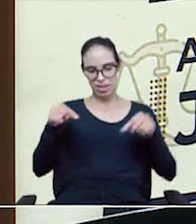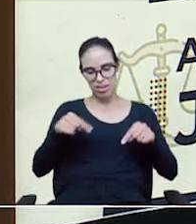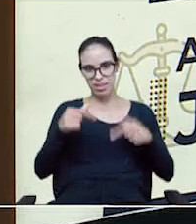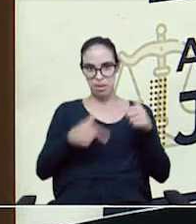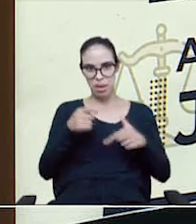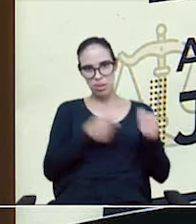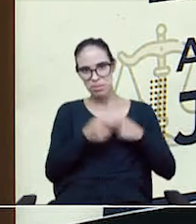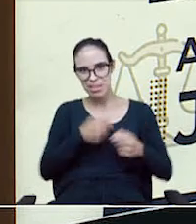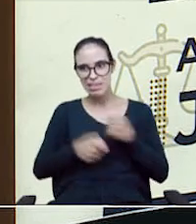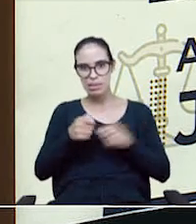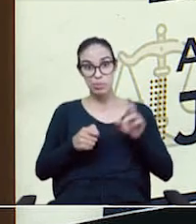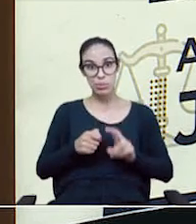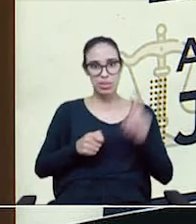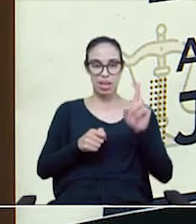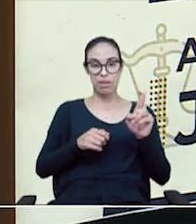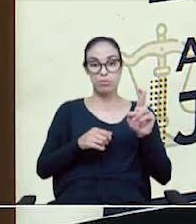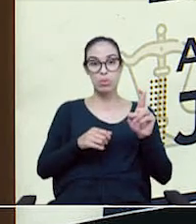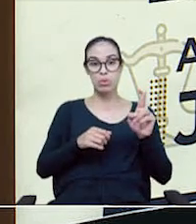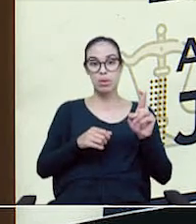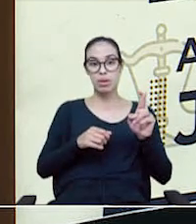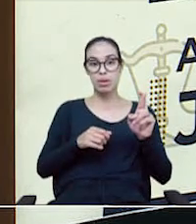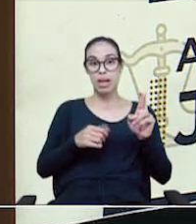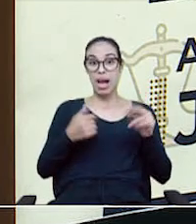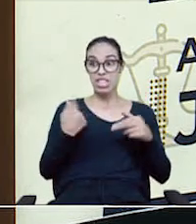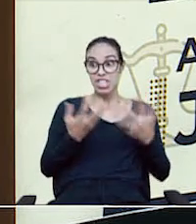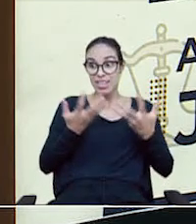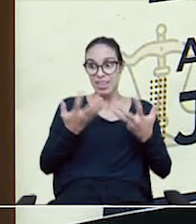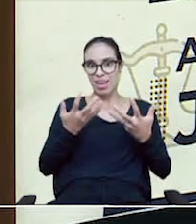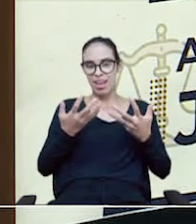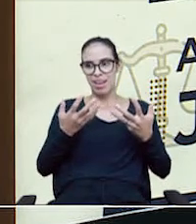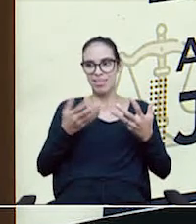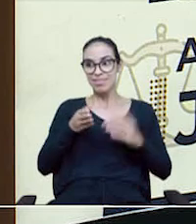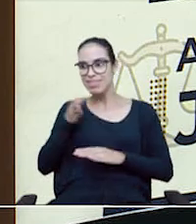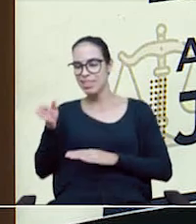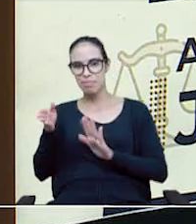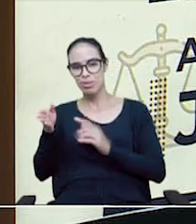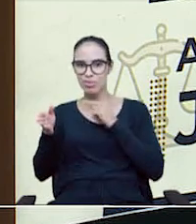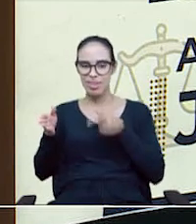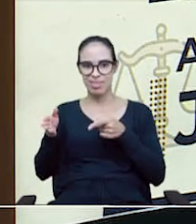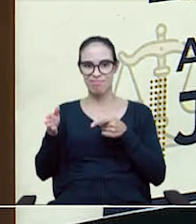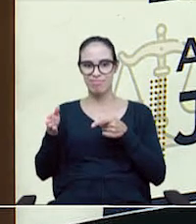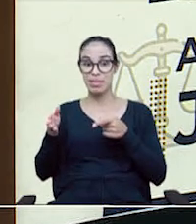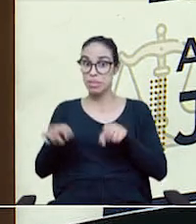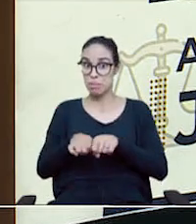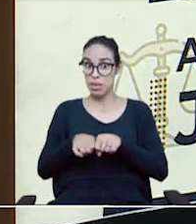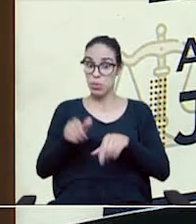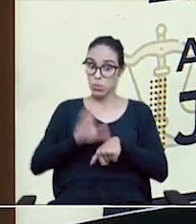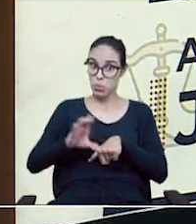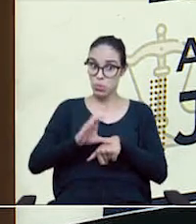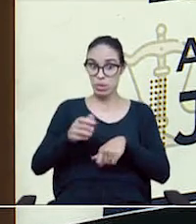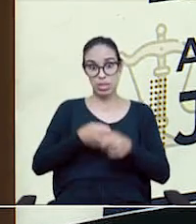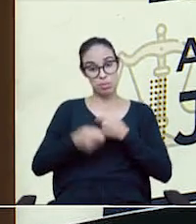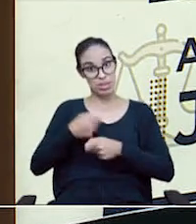muitas vezes nos impedem de estar presentes aonde gostaríamos de estar, especialmente se tratando de um curso de administração